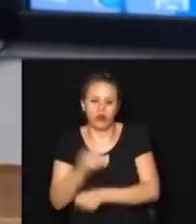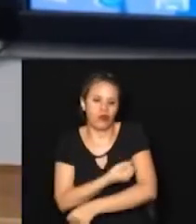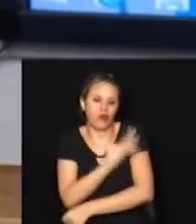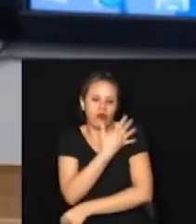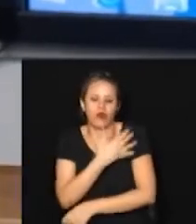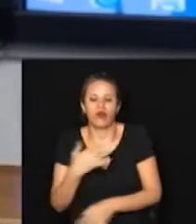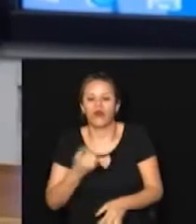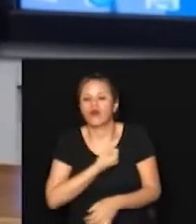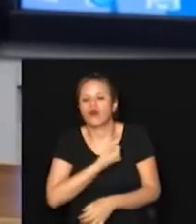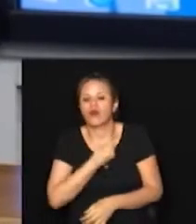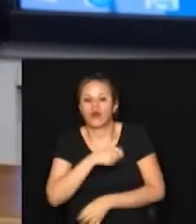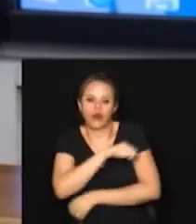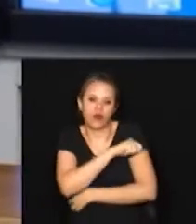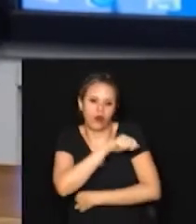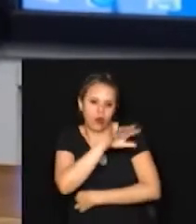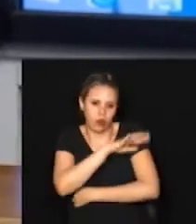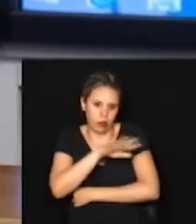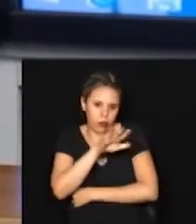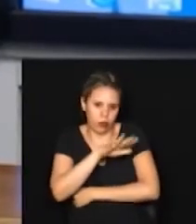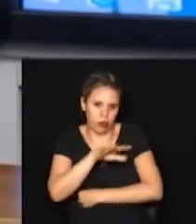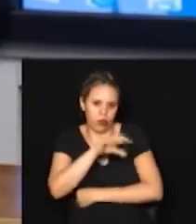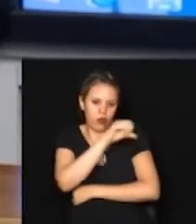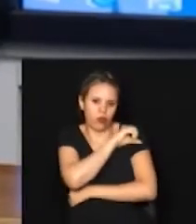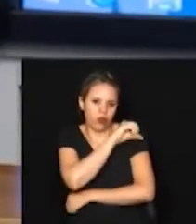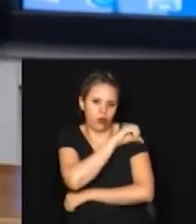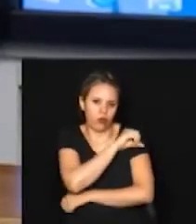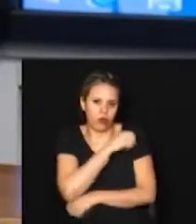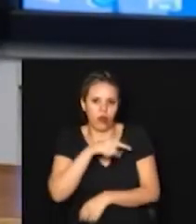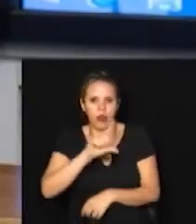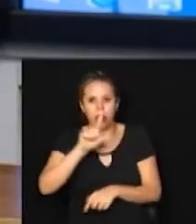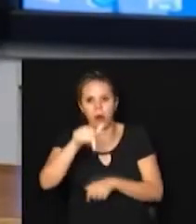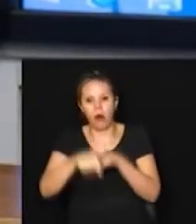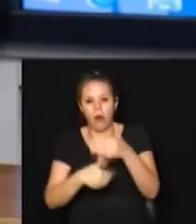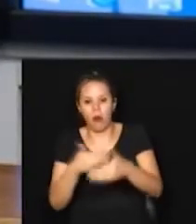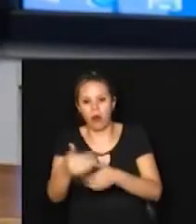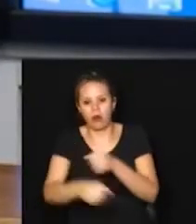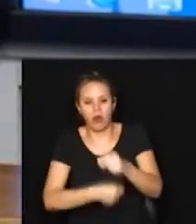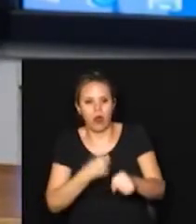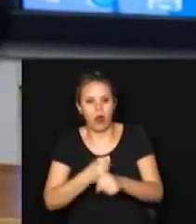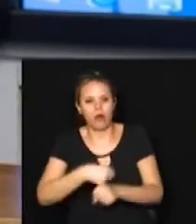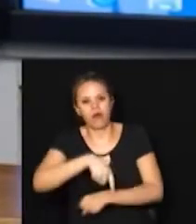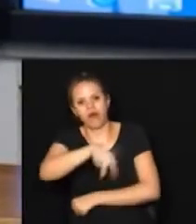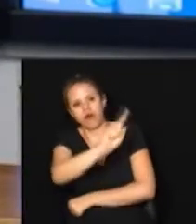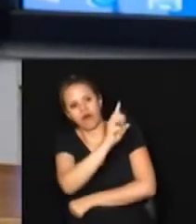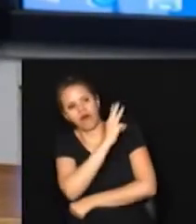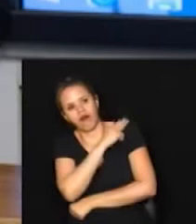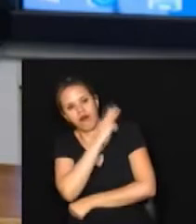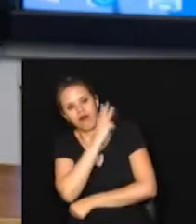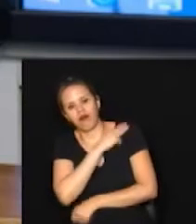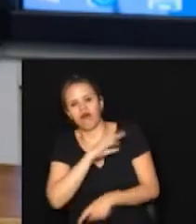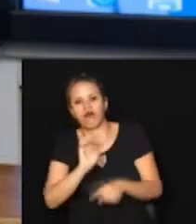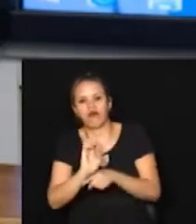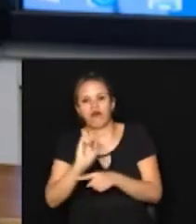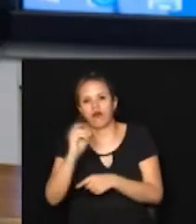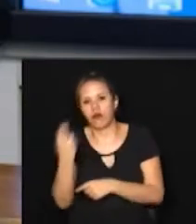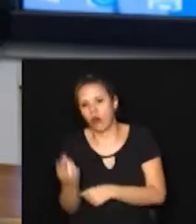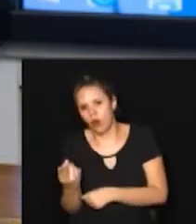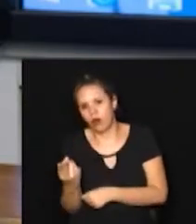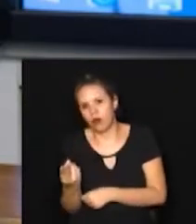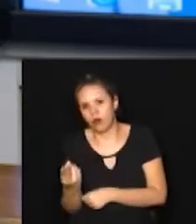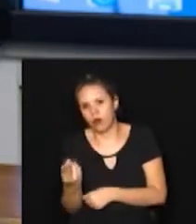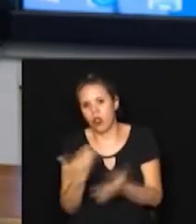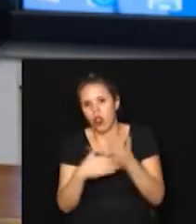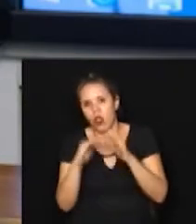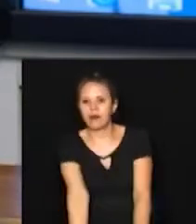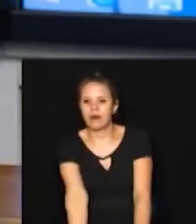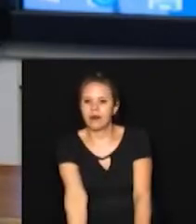9º ano, eles vão para o ensino médio, sim, na rede estadual, ou vão para os